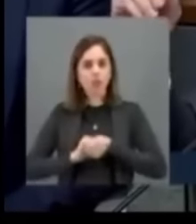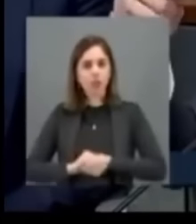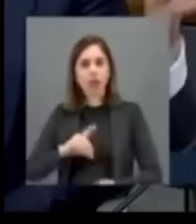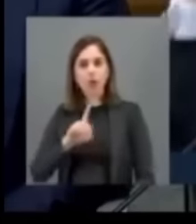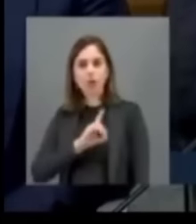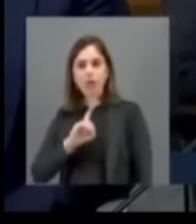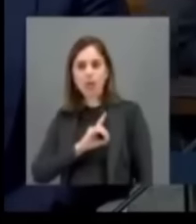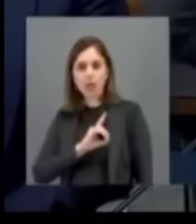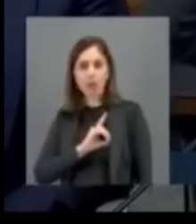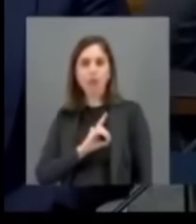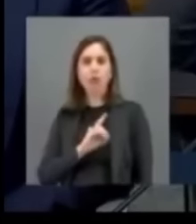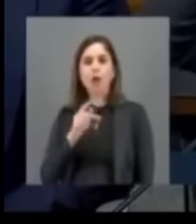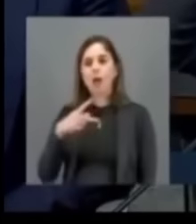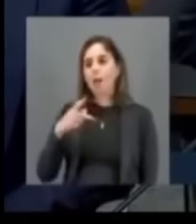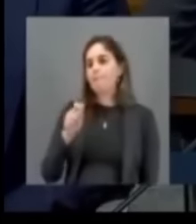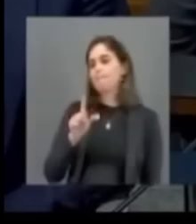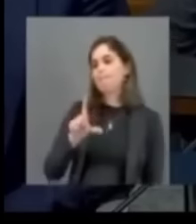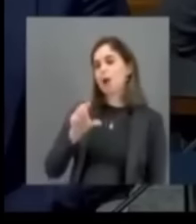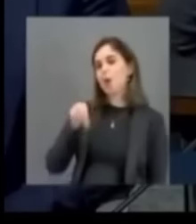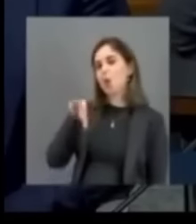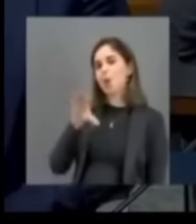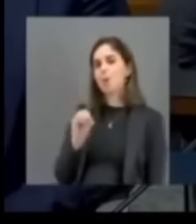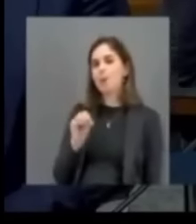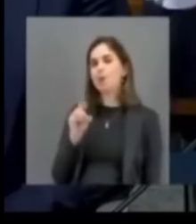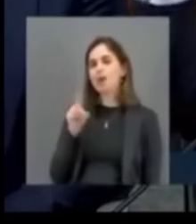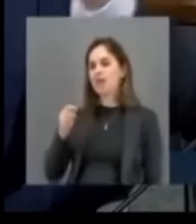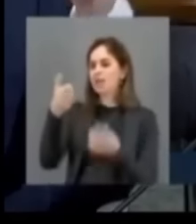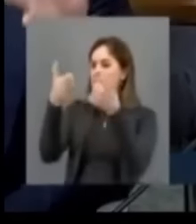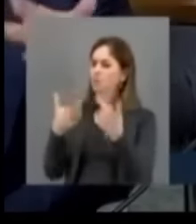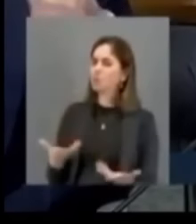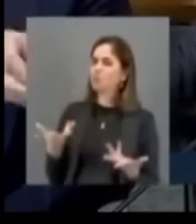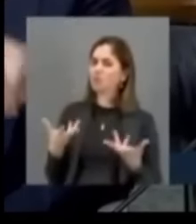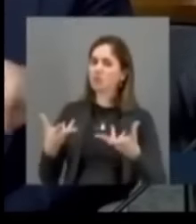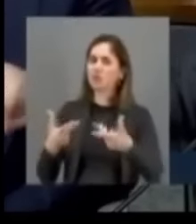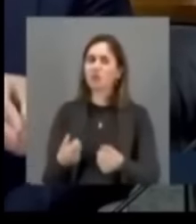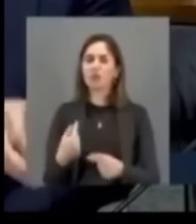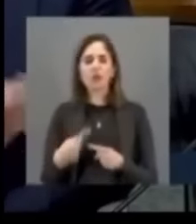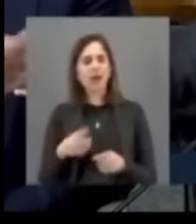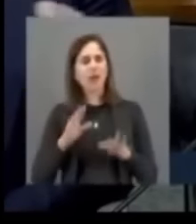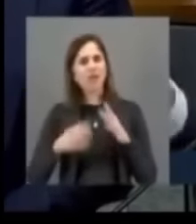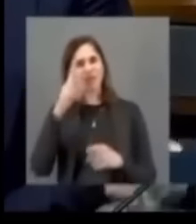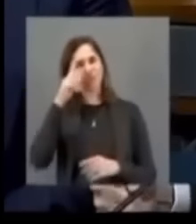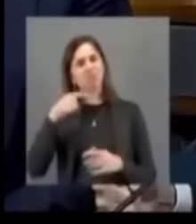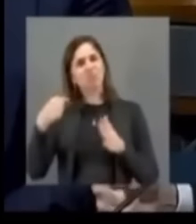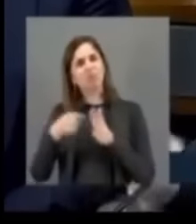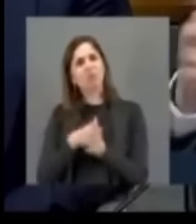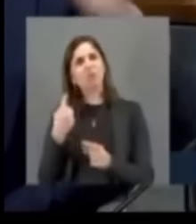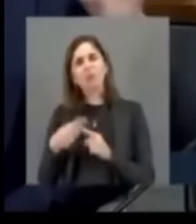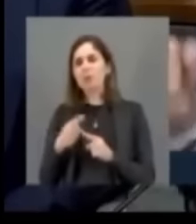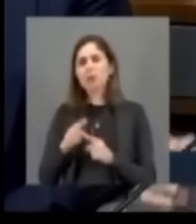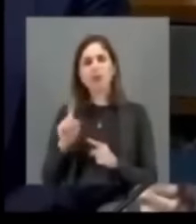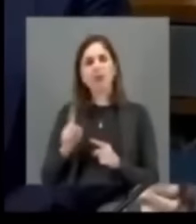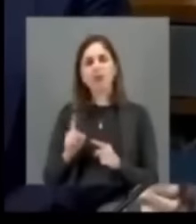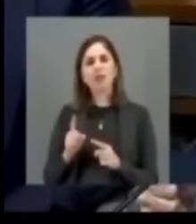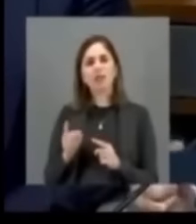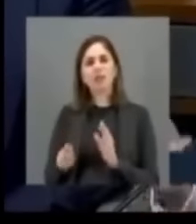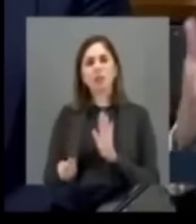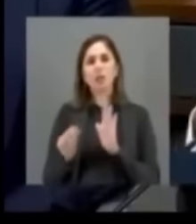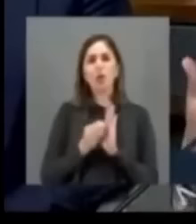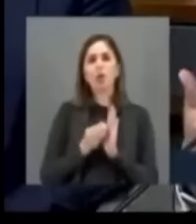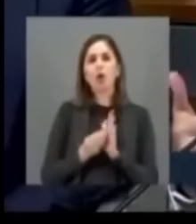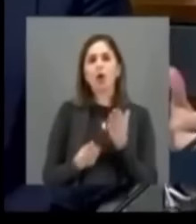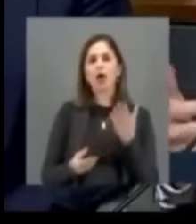um ano atrás esses dados eram eu me lembro de cabeça porque eu entrevistei a Muita gente da da Segurança Pública